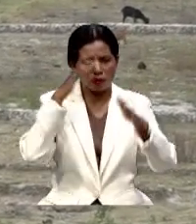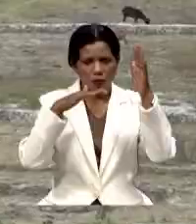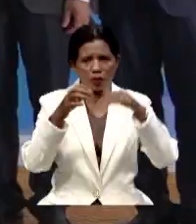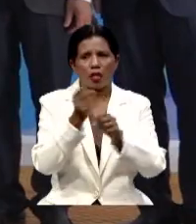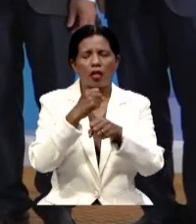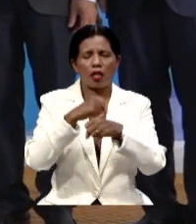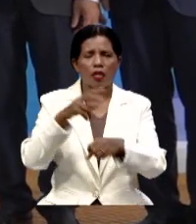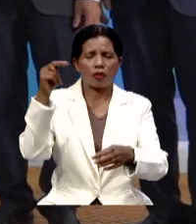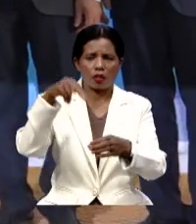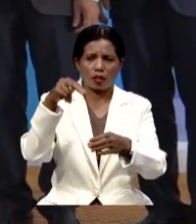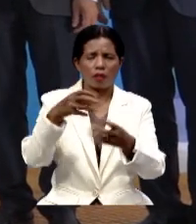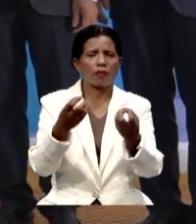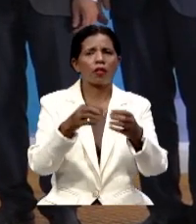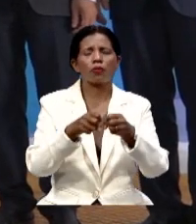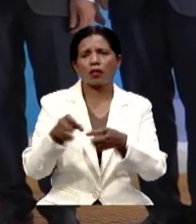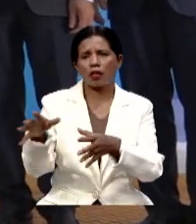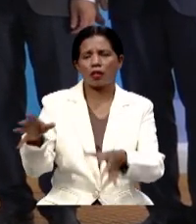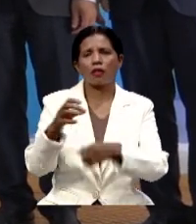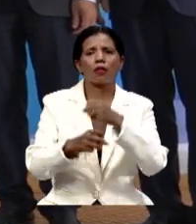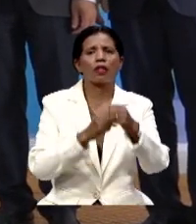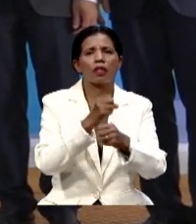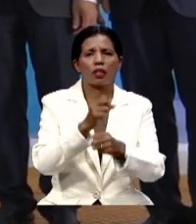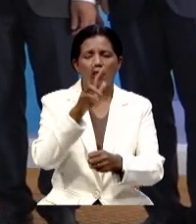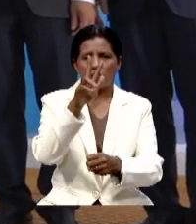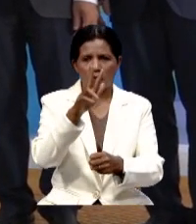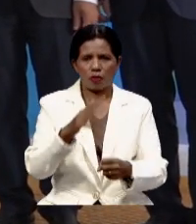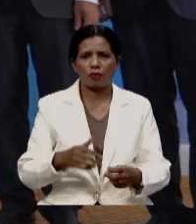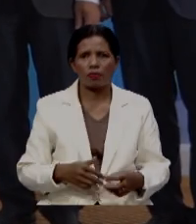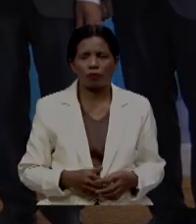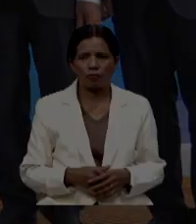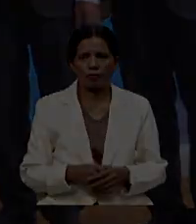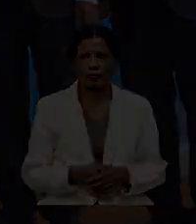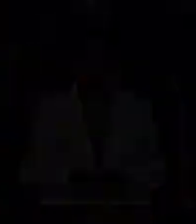halonatar barak abandonado durante tinan tolu ona. Equipa cobertura GMN.